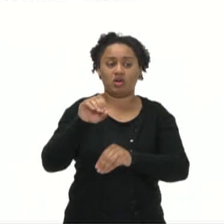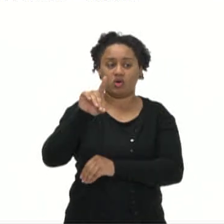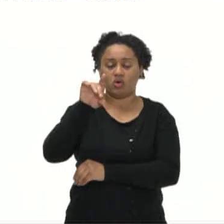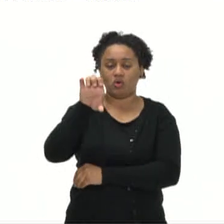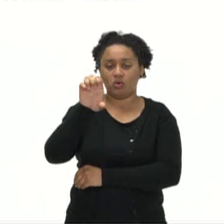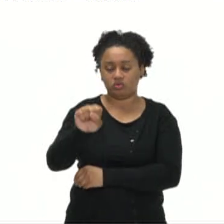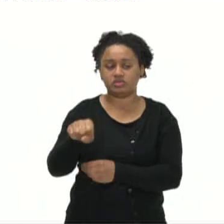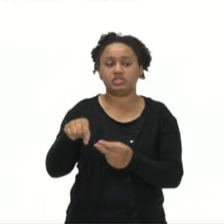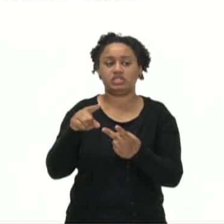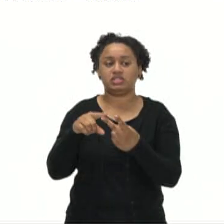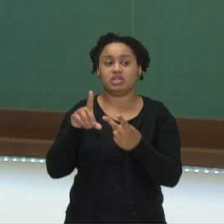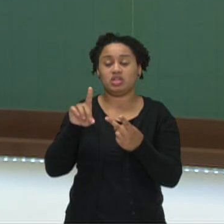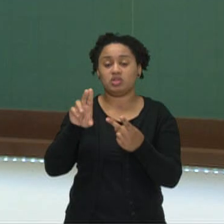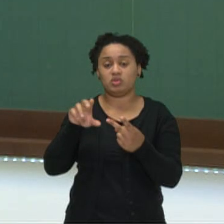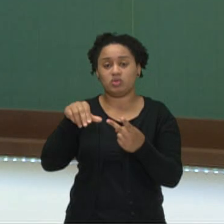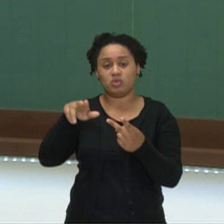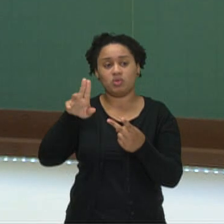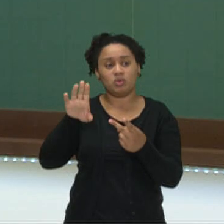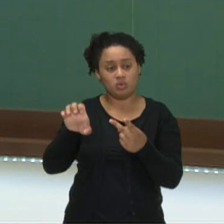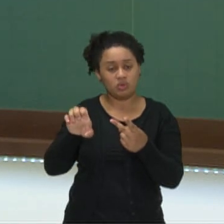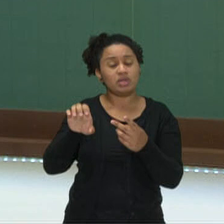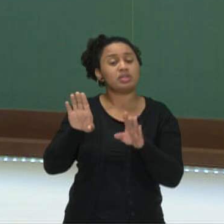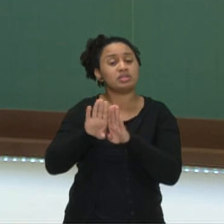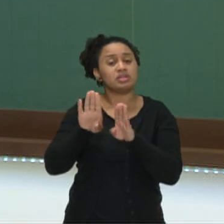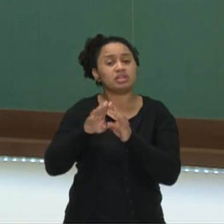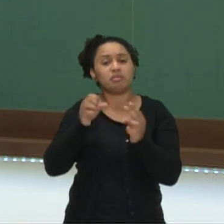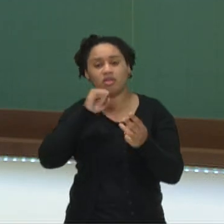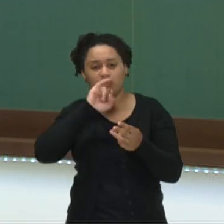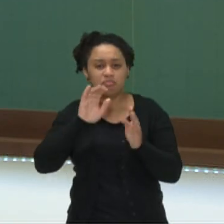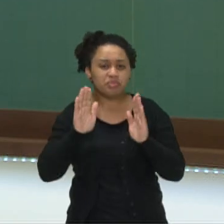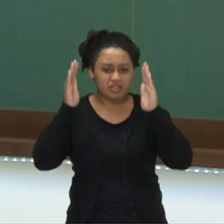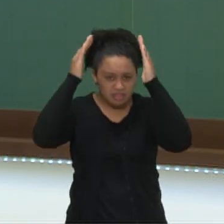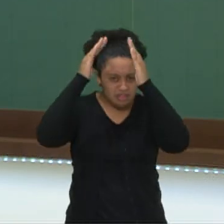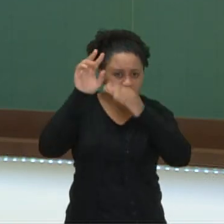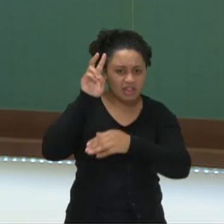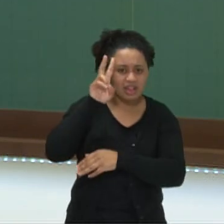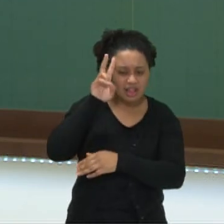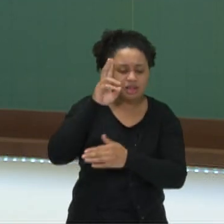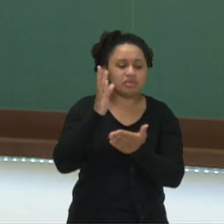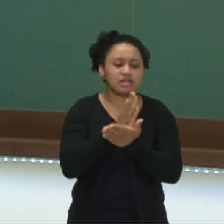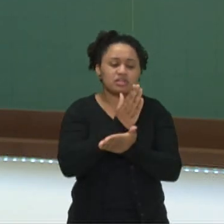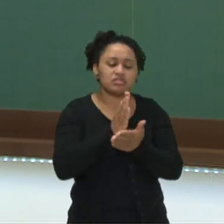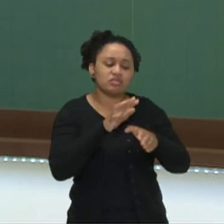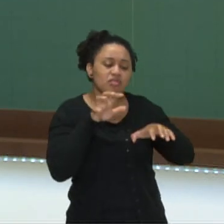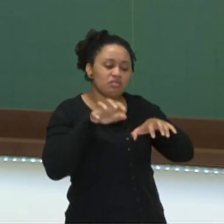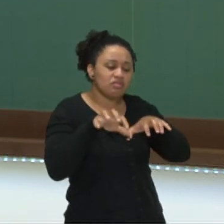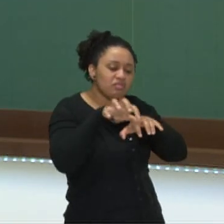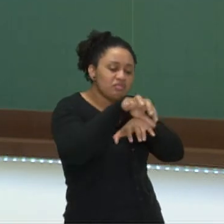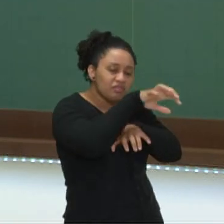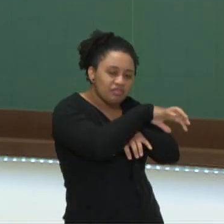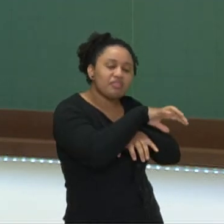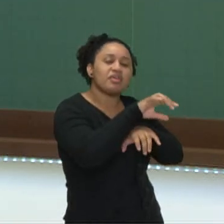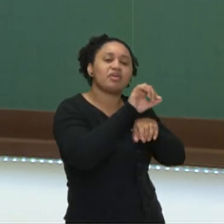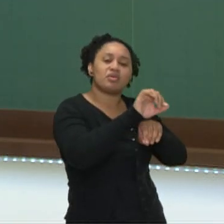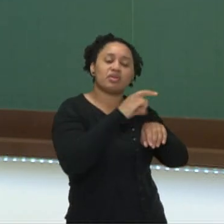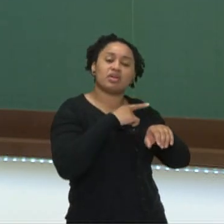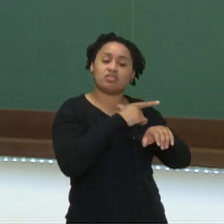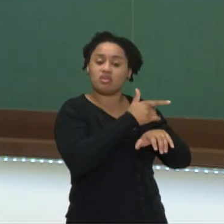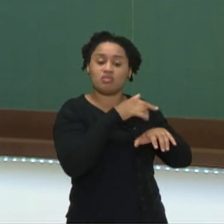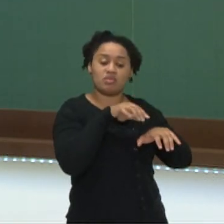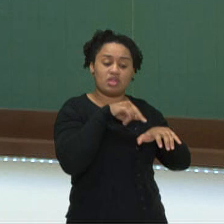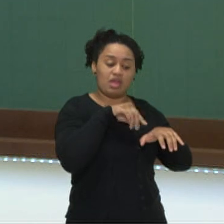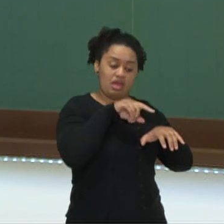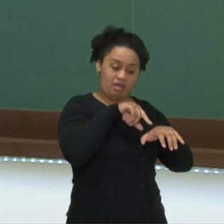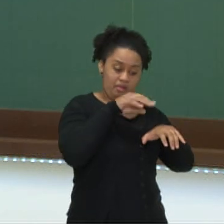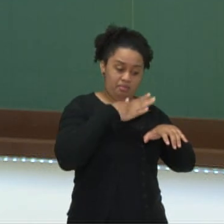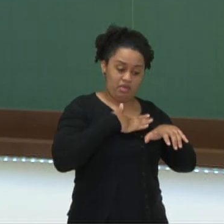mesmo bispos. Como assim, professor? Lembra lá da divisão do feudalismo, da relação de vassalo e sucerano, que um vai passando a